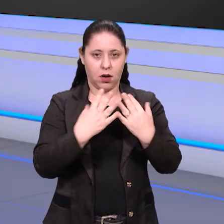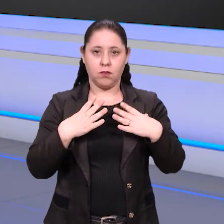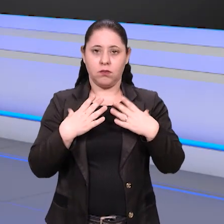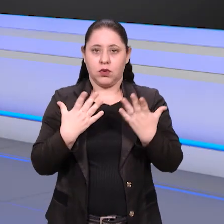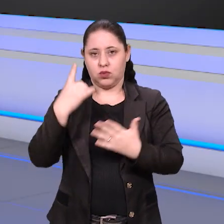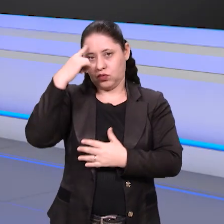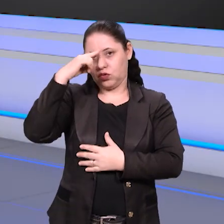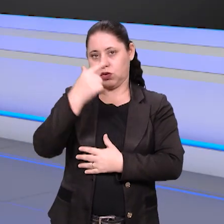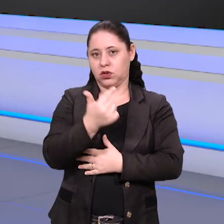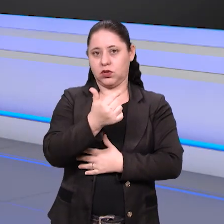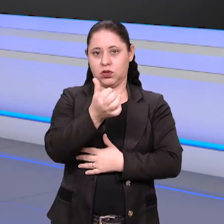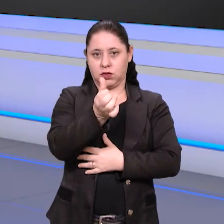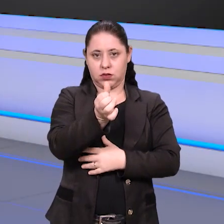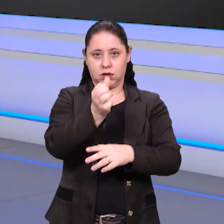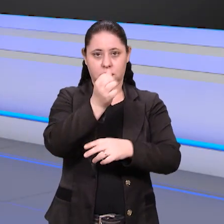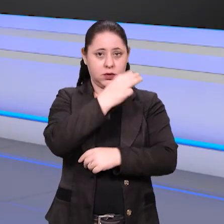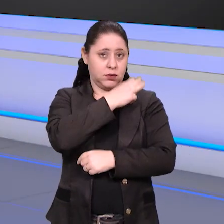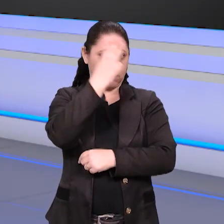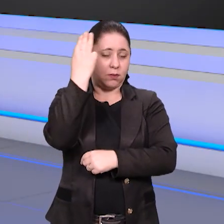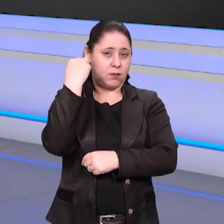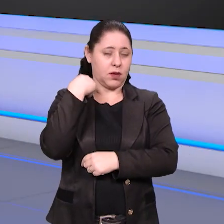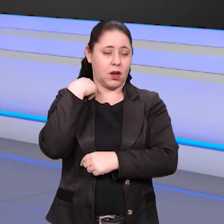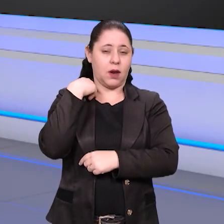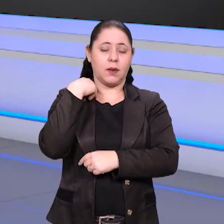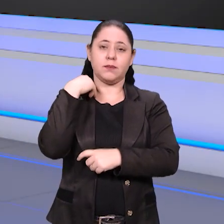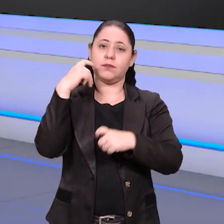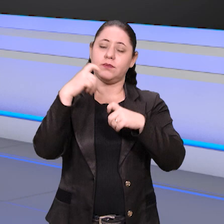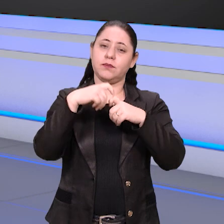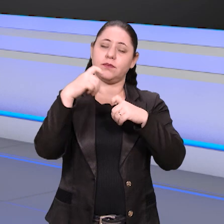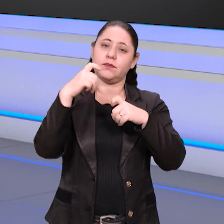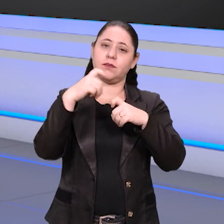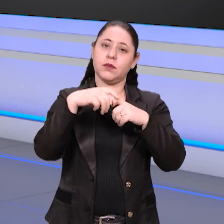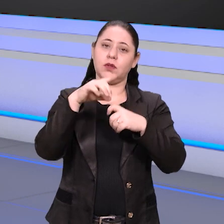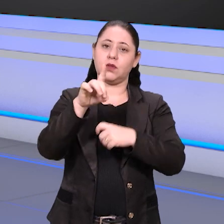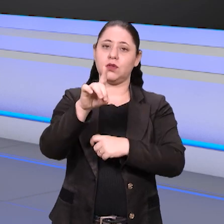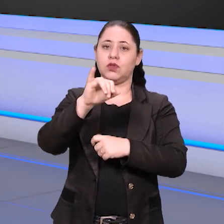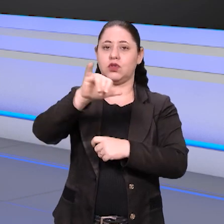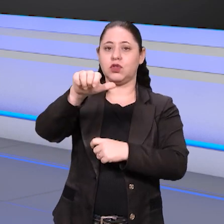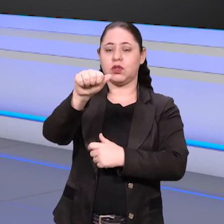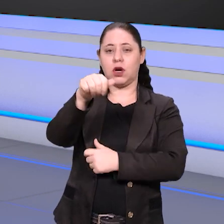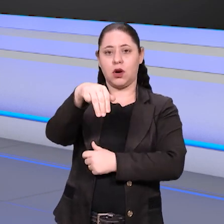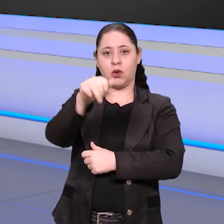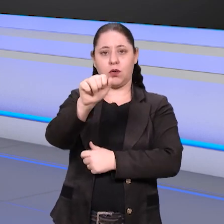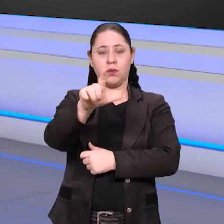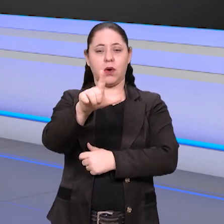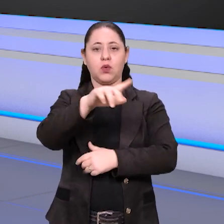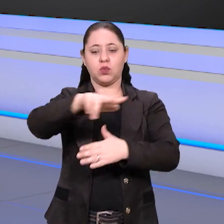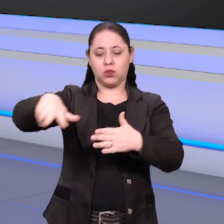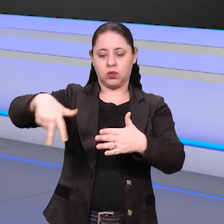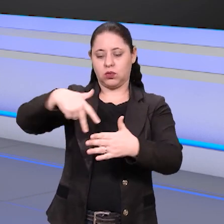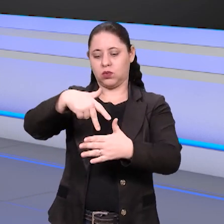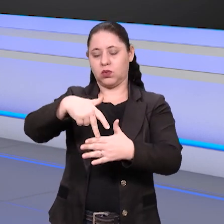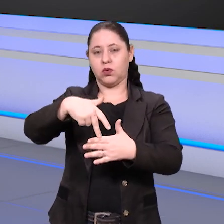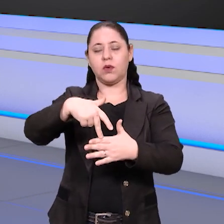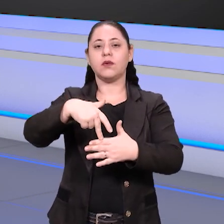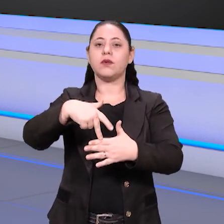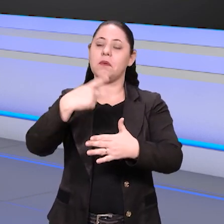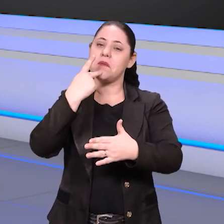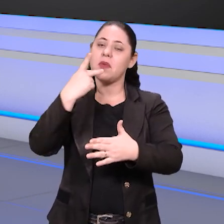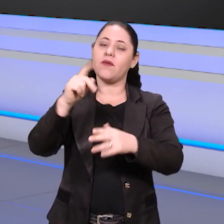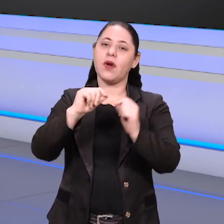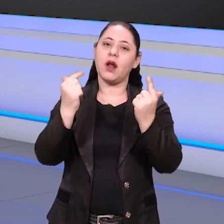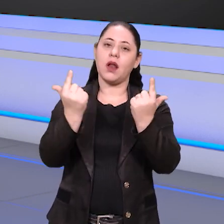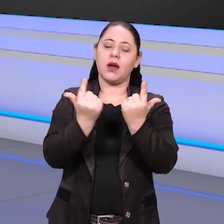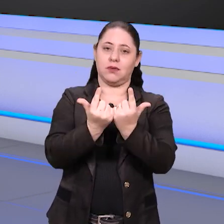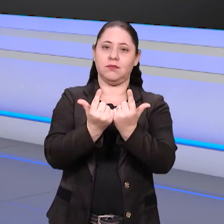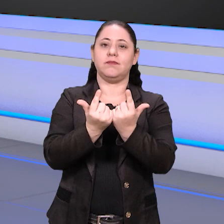da Família, comemorado no dia 16 de maio, o médico homeopata Dr. Djalma Flores Blanz usou a tribuna